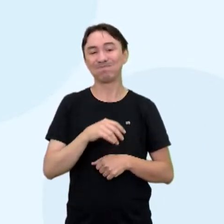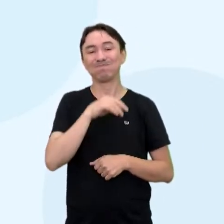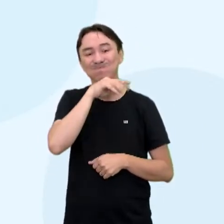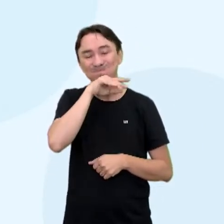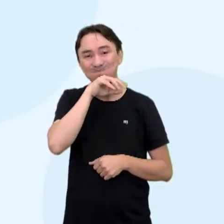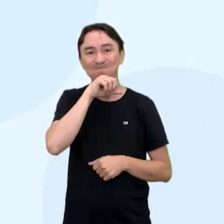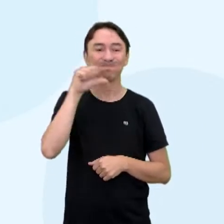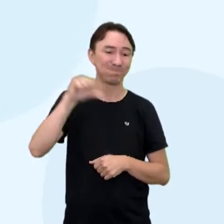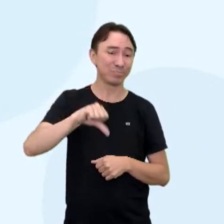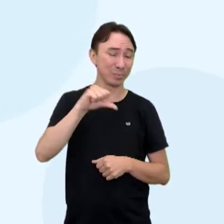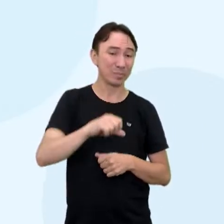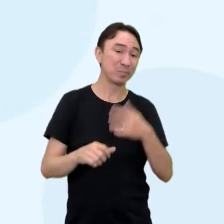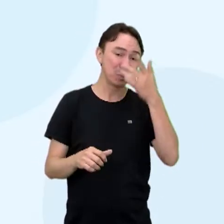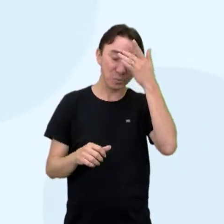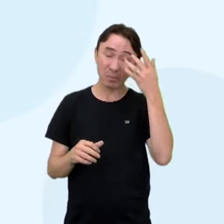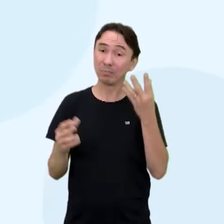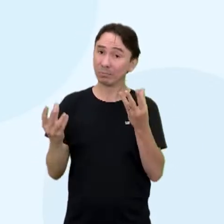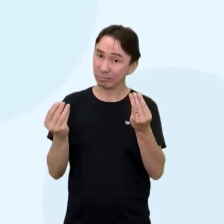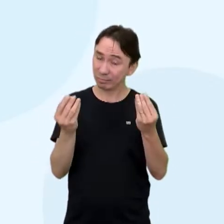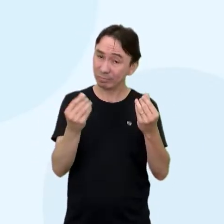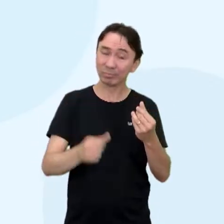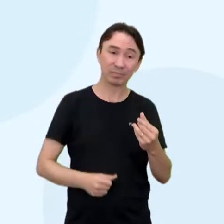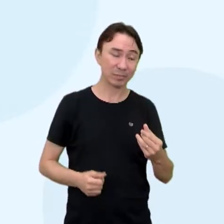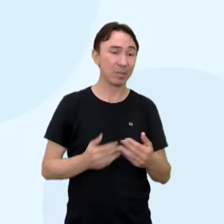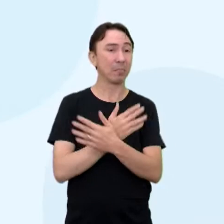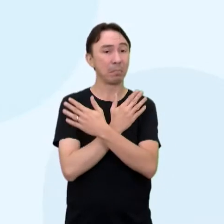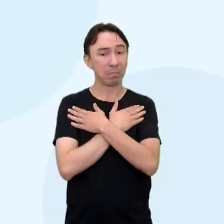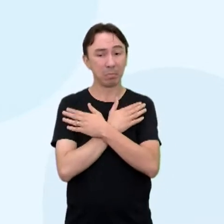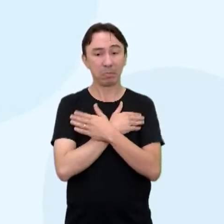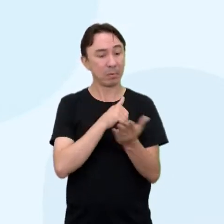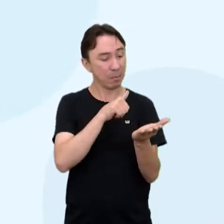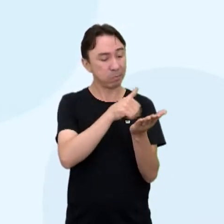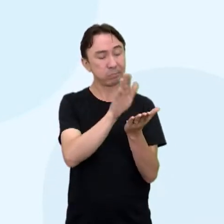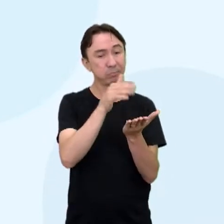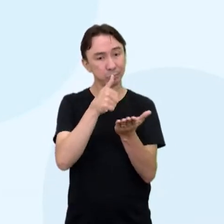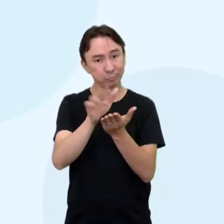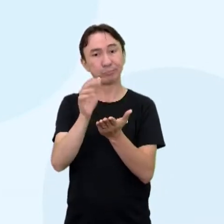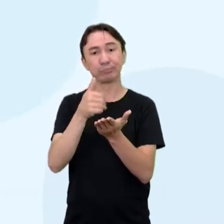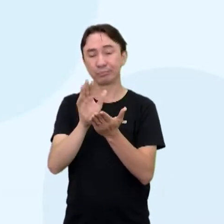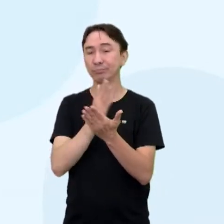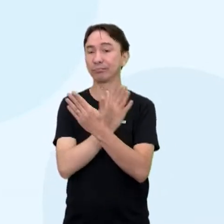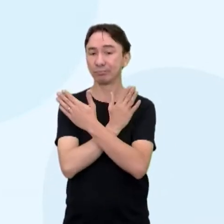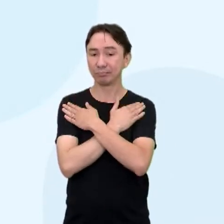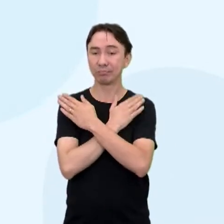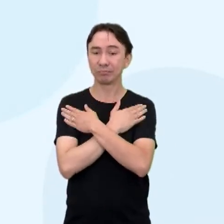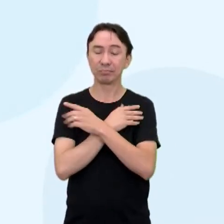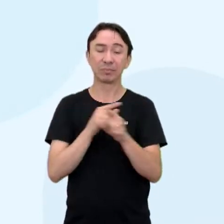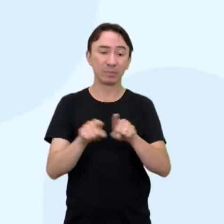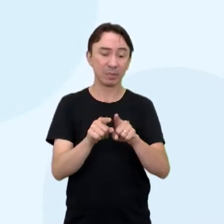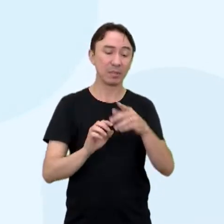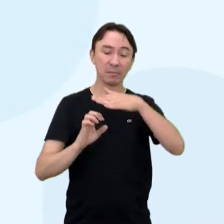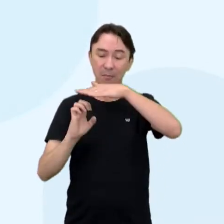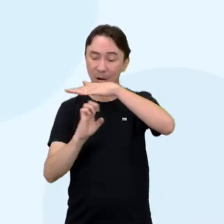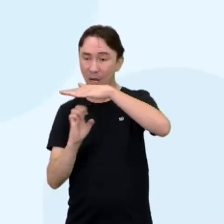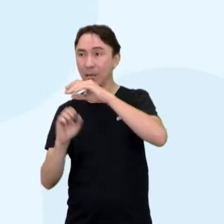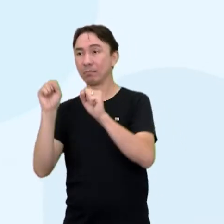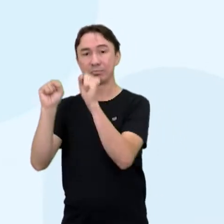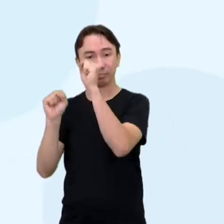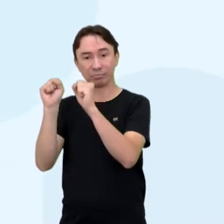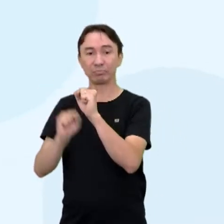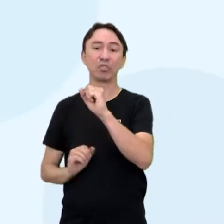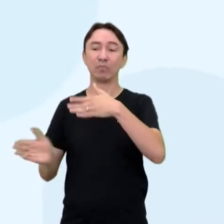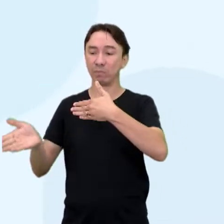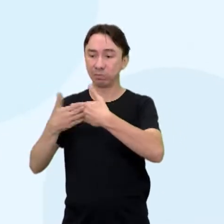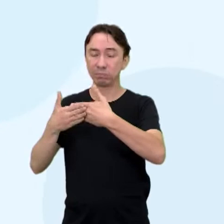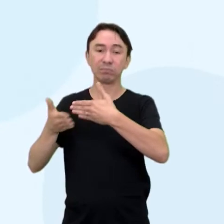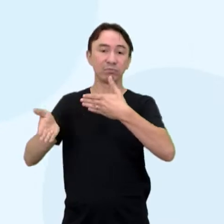perdendo emprego e até, né, muitos comércios, indústrias aí também, muitos estabelecimentos acabaram fechando. Mas a região norte